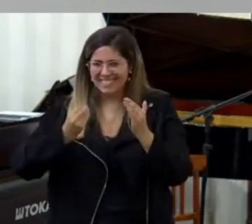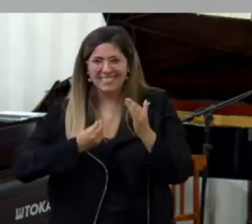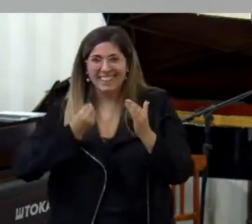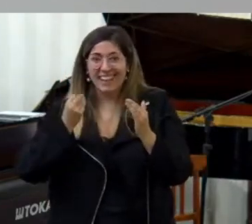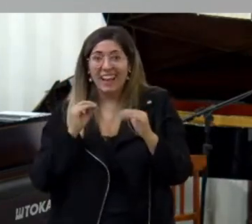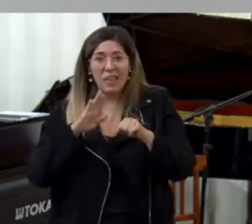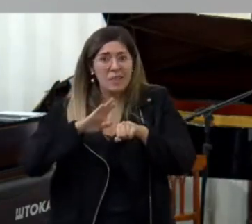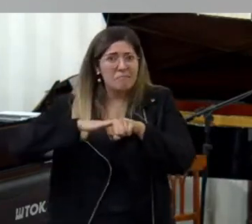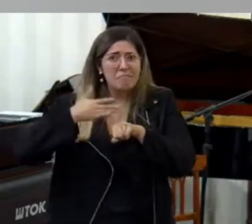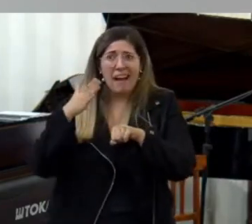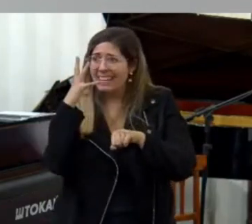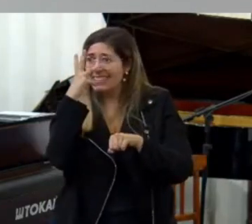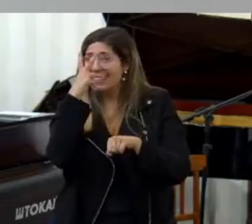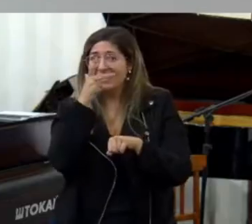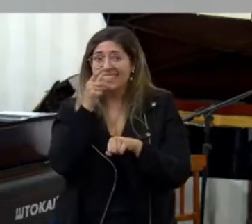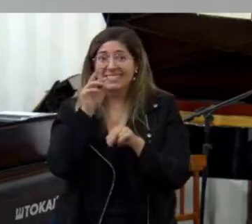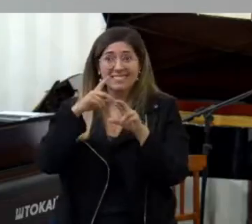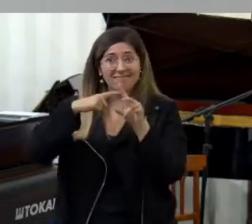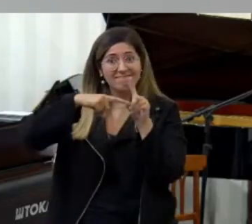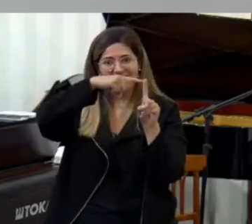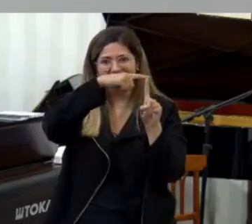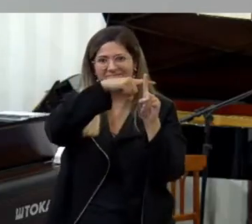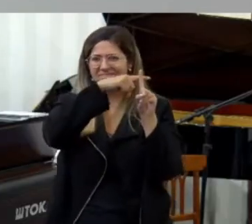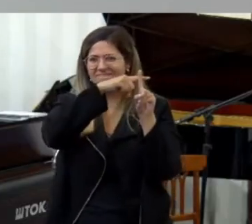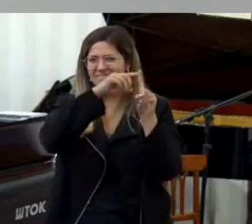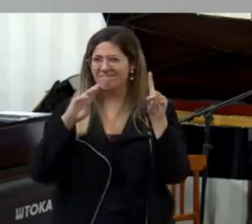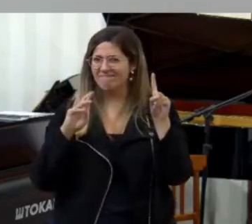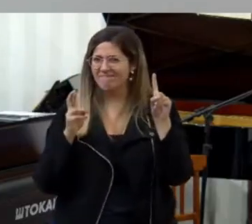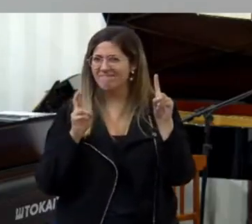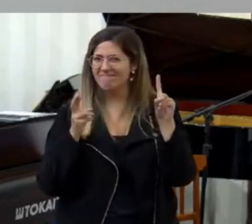fica mais lindo quando ele tem a esperança da glória, tá?